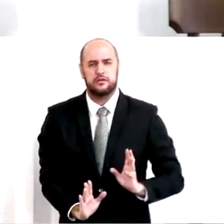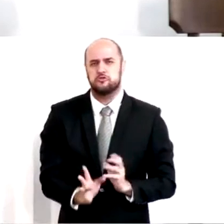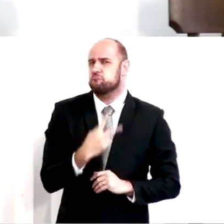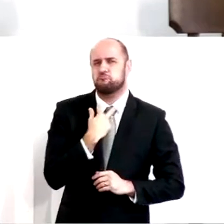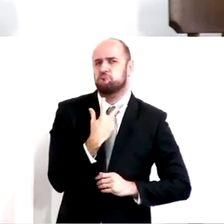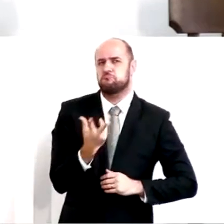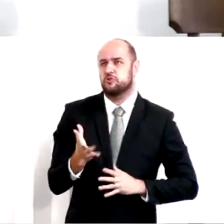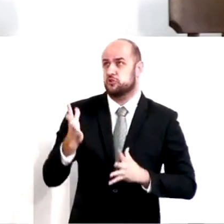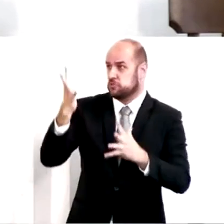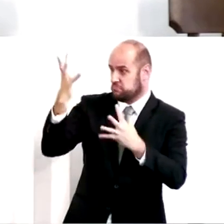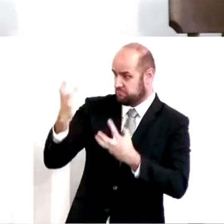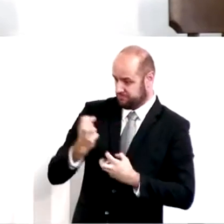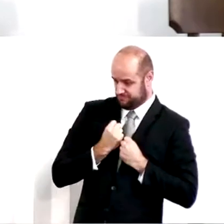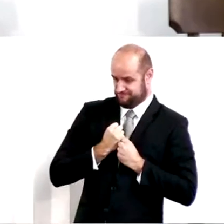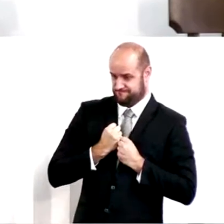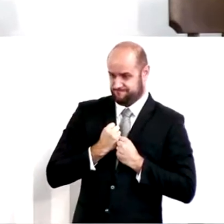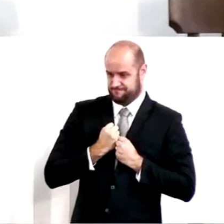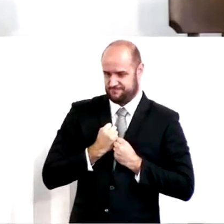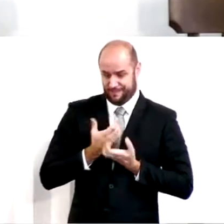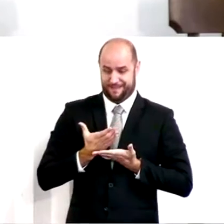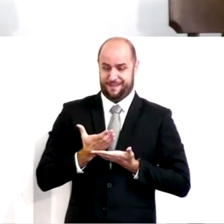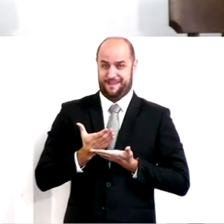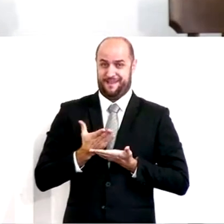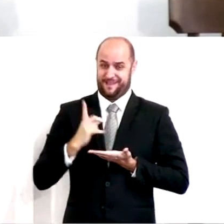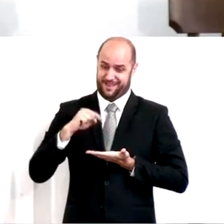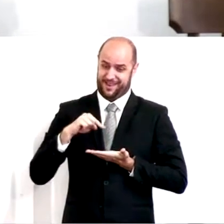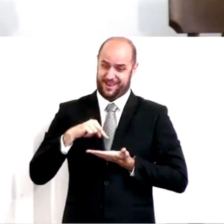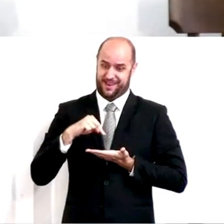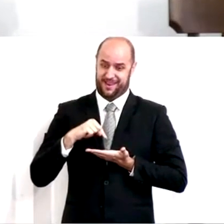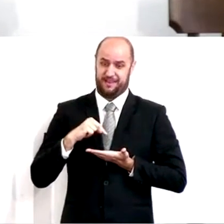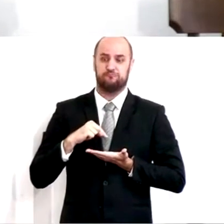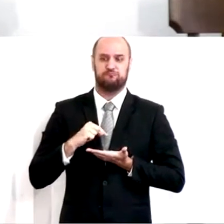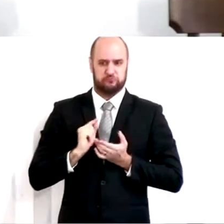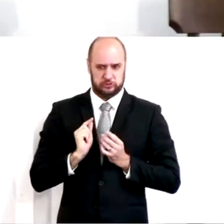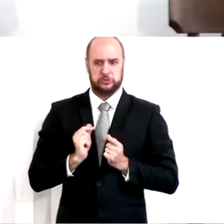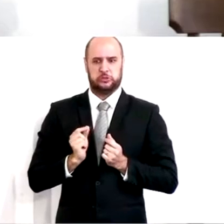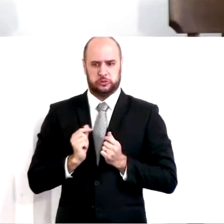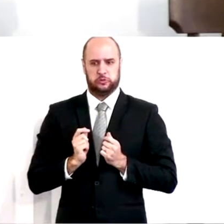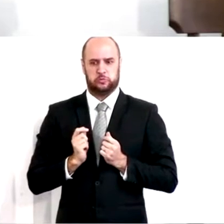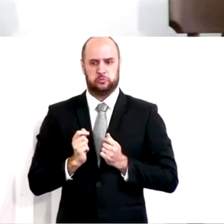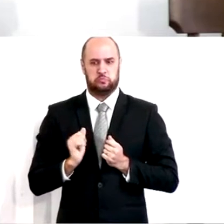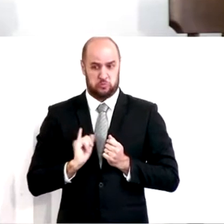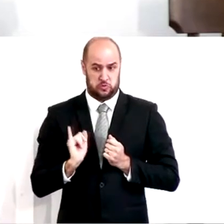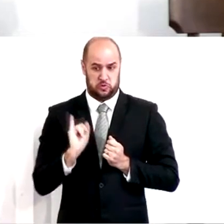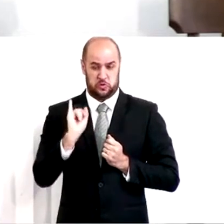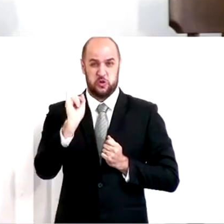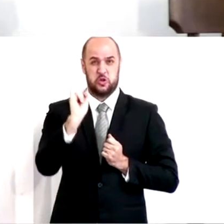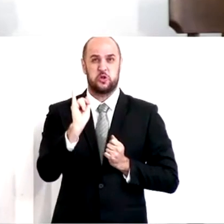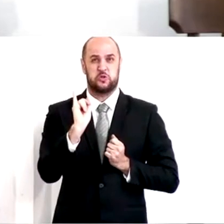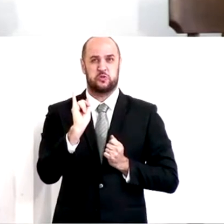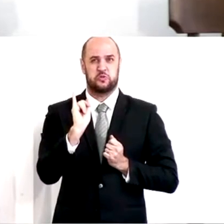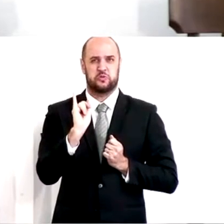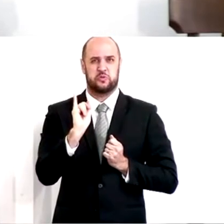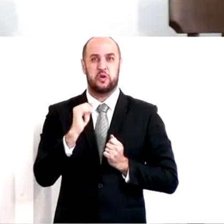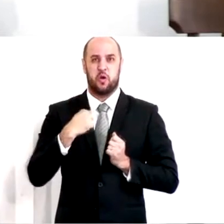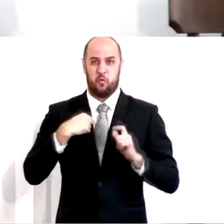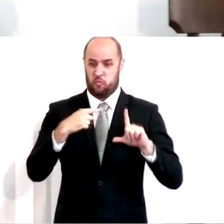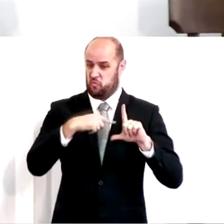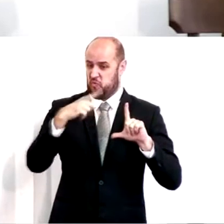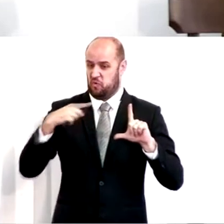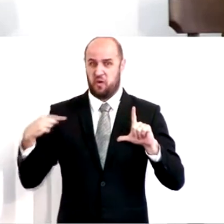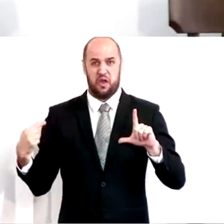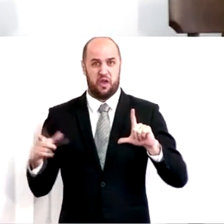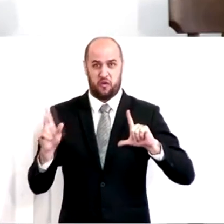de Deus, recebê-la e falar, eu tenho um ativo aqui, eu posso usar este ativo